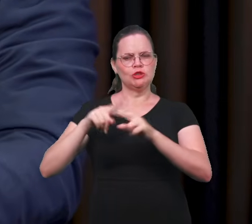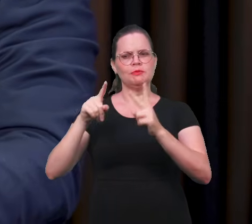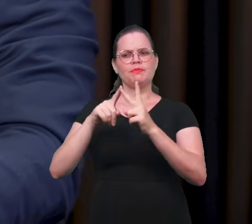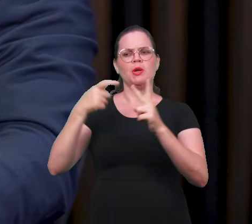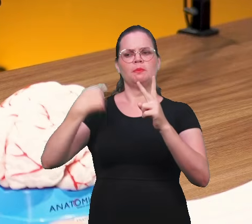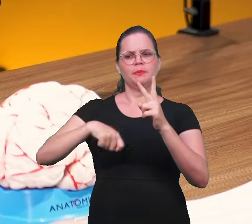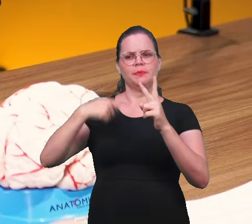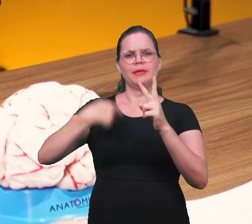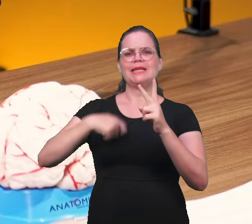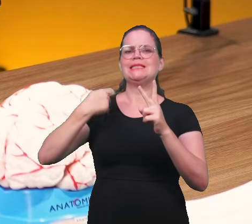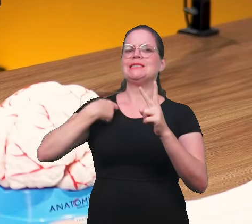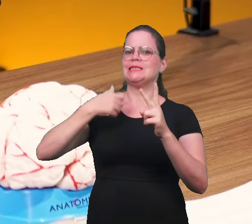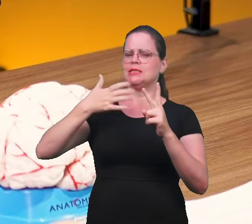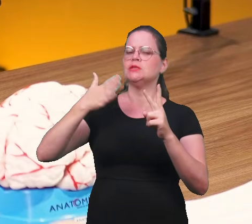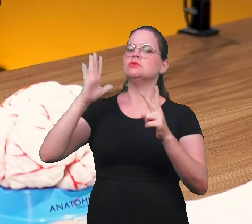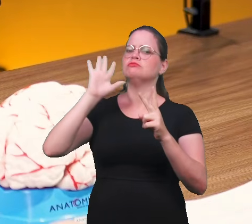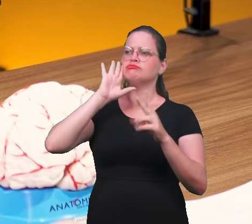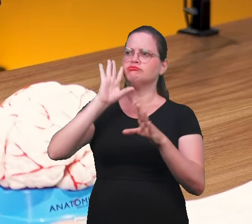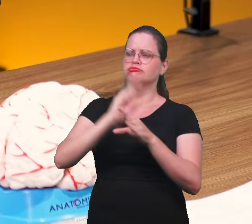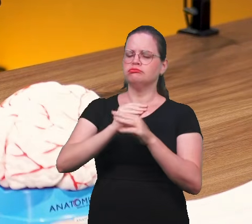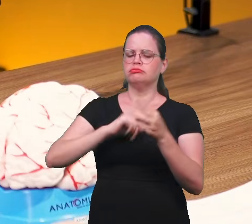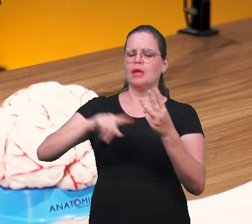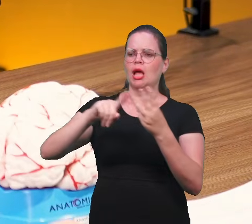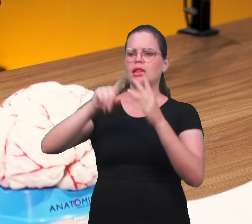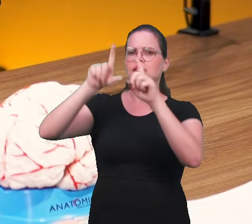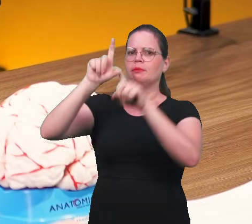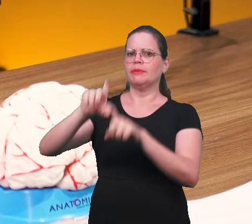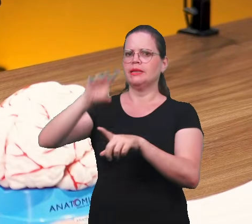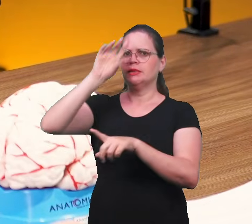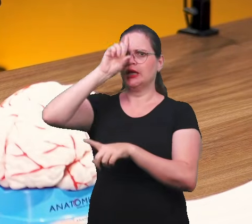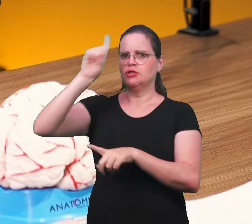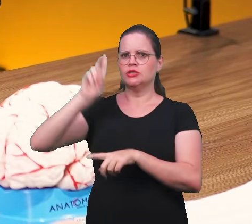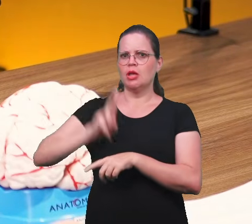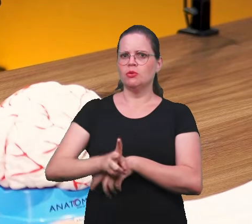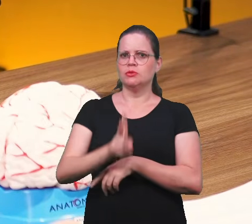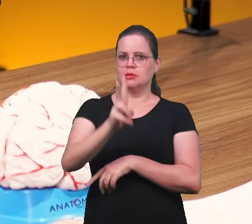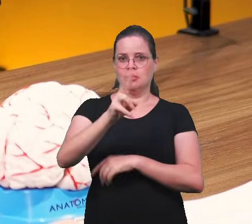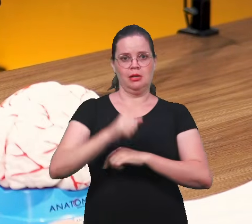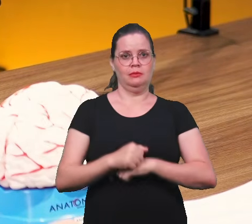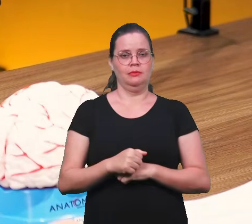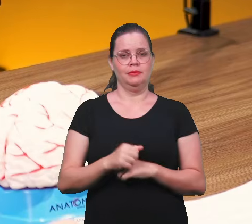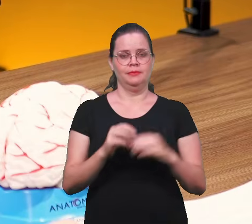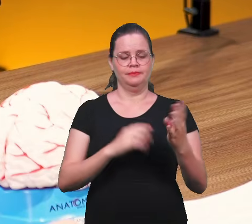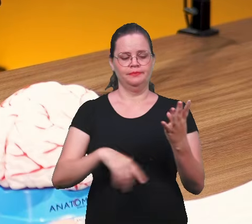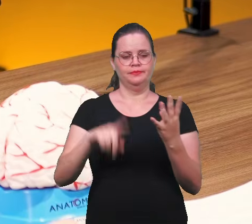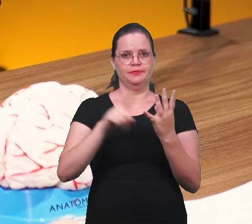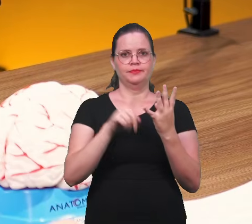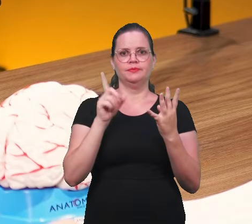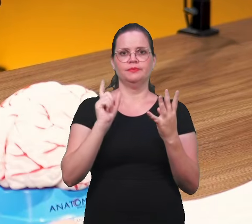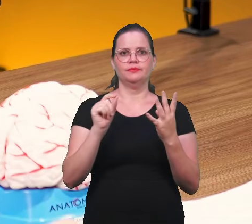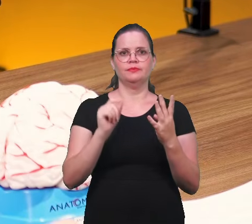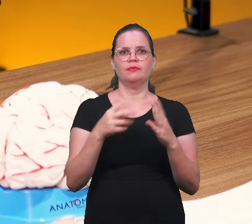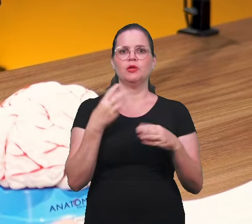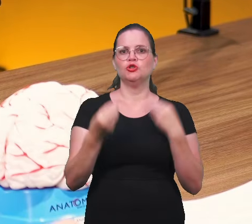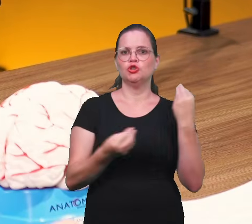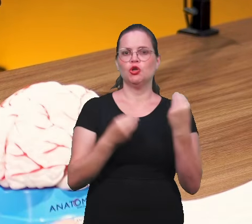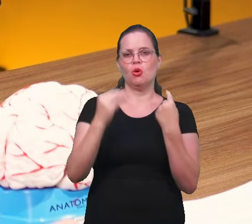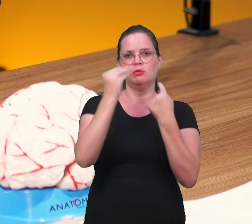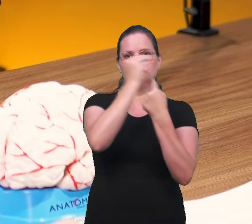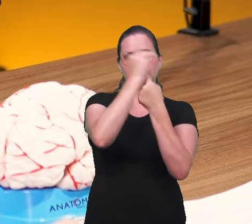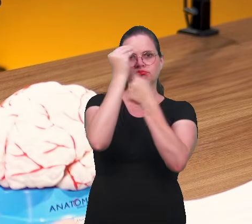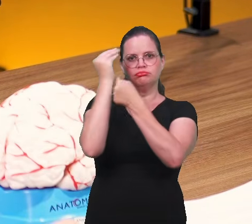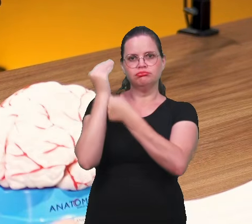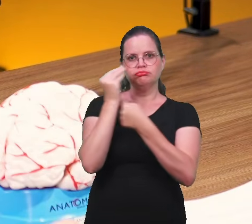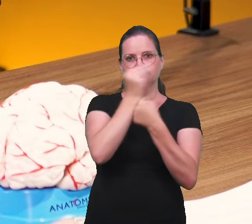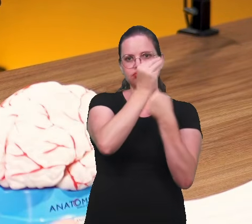do Senhor. Muito bem. Então, o quarto ponto, nós poderíamos citar aqui a manutenção